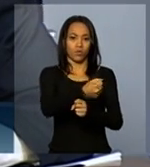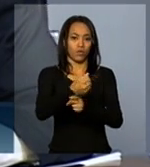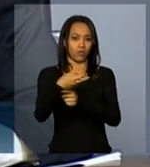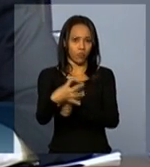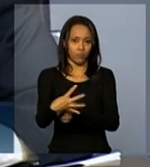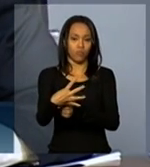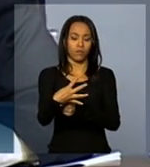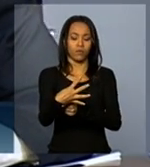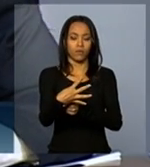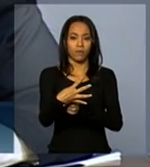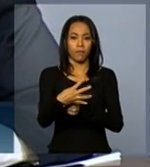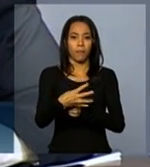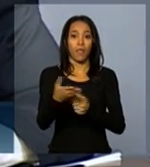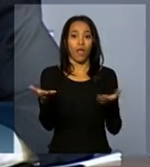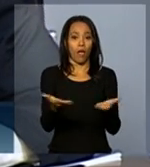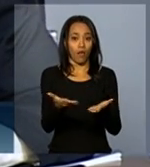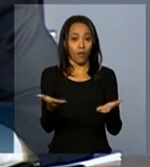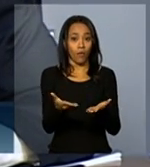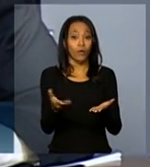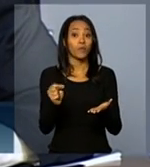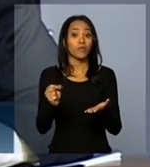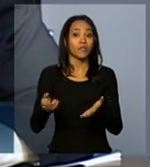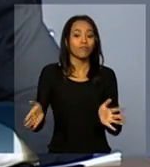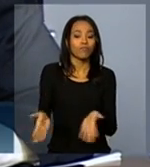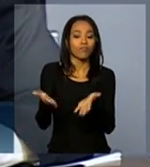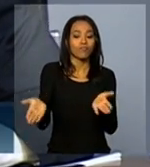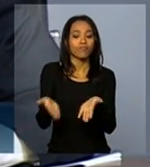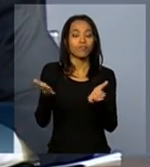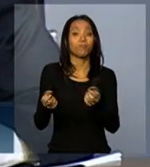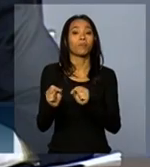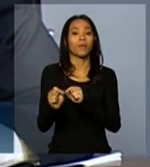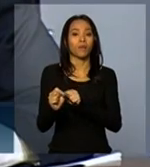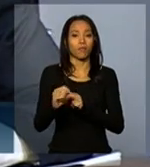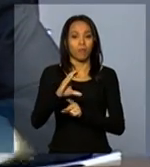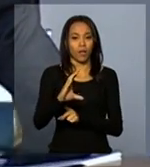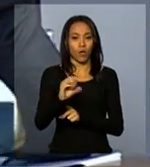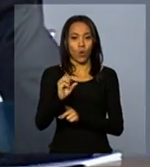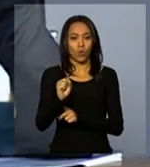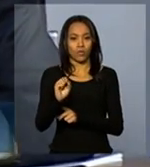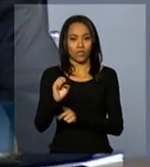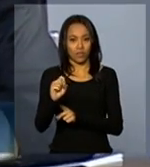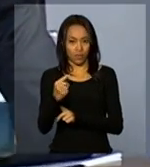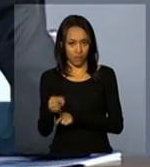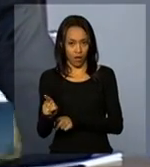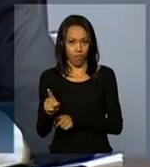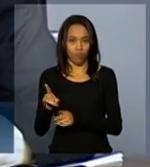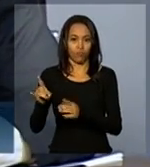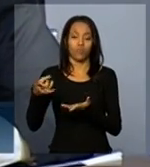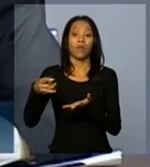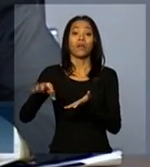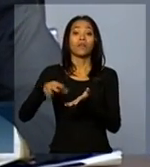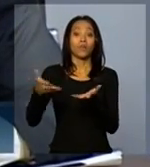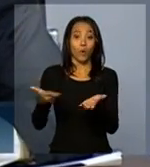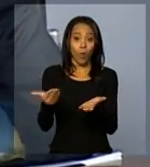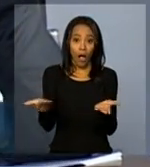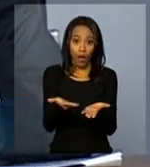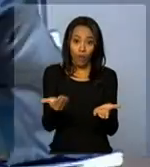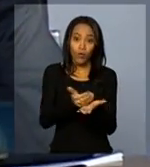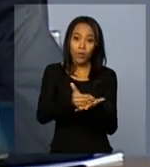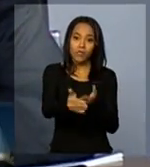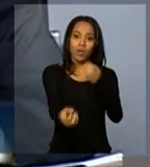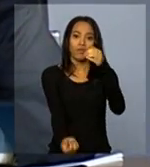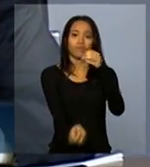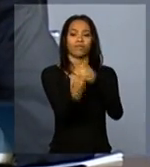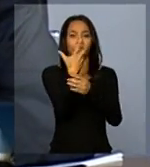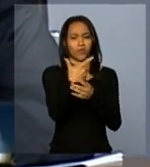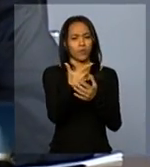2014, agora estimulado também pelas concessões, né? Porque as concessões começaram a se implantar um pouquinho